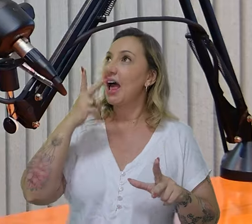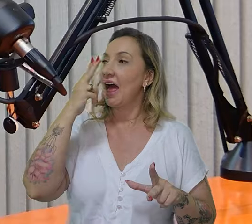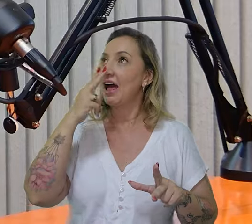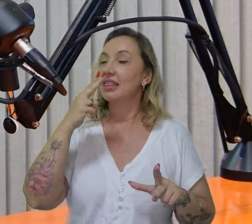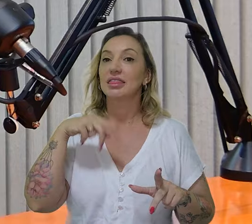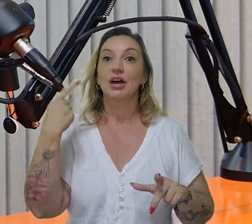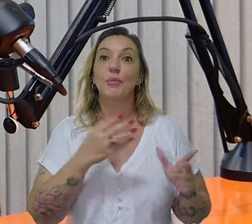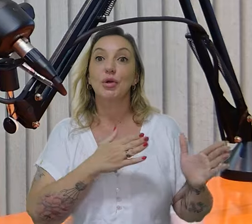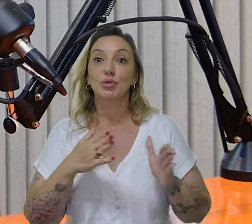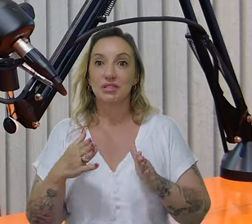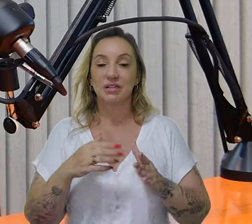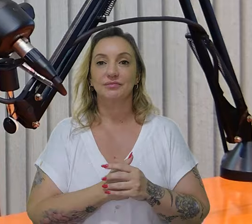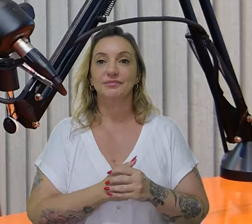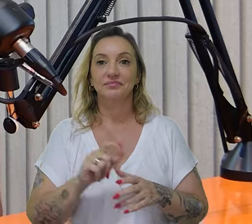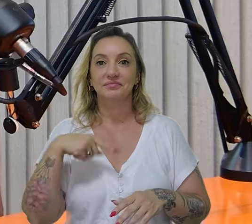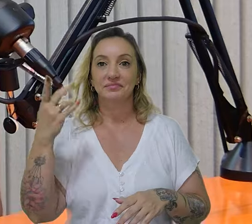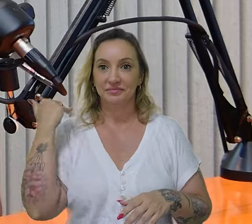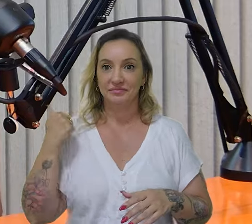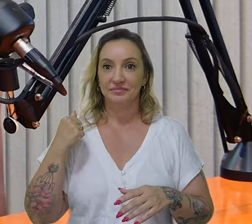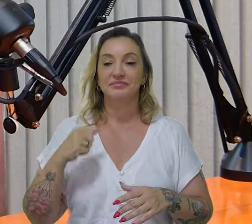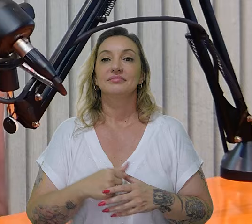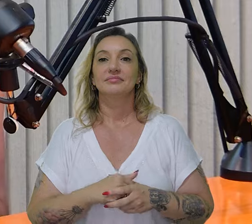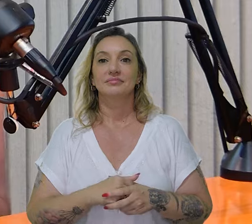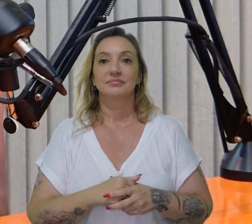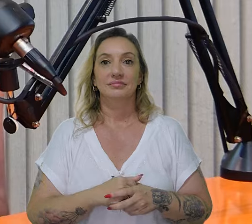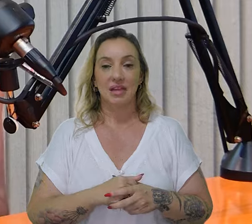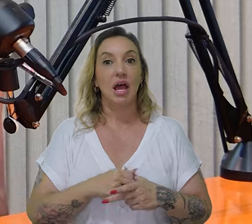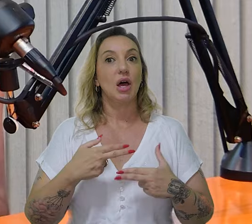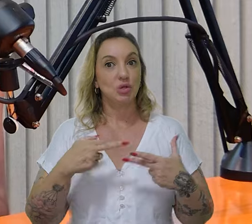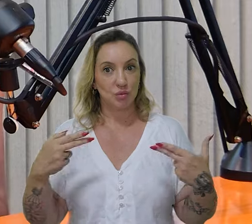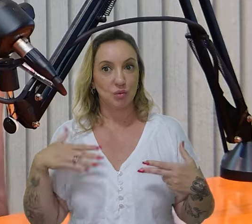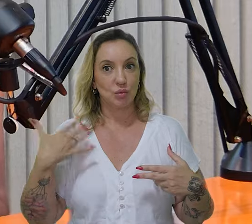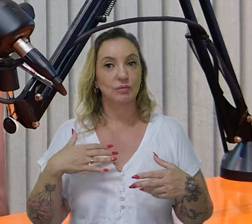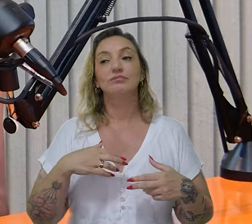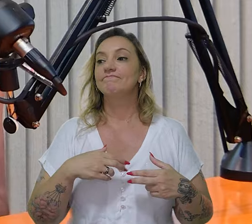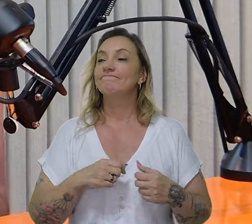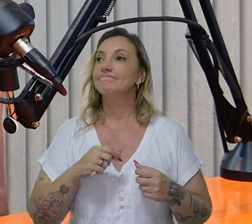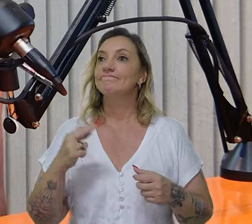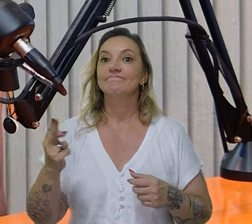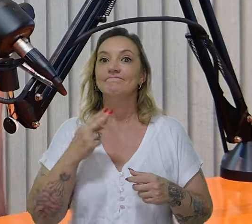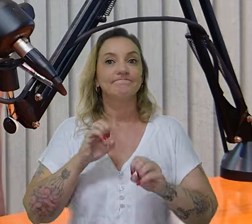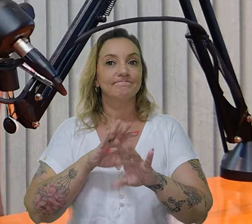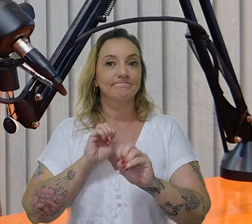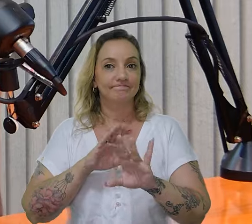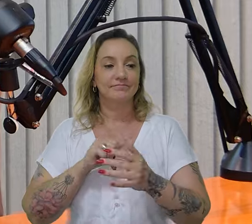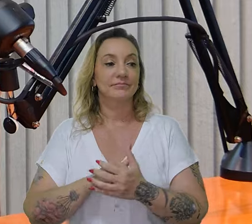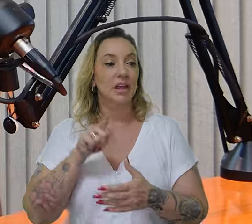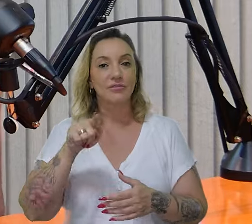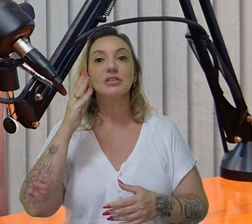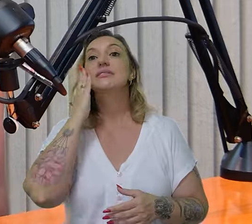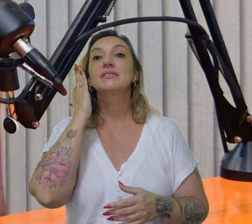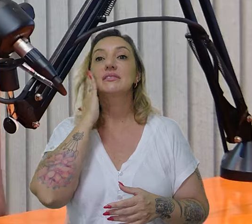nossa produção quando a gente esse é um super recurso e é um recurso que não se ensina né você